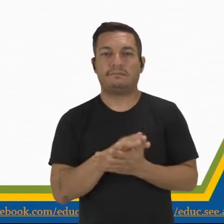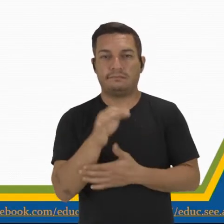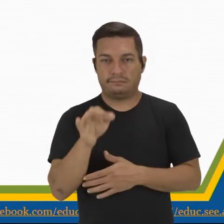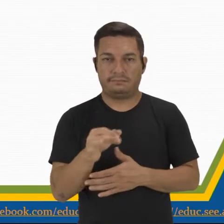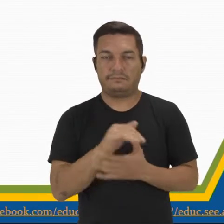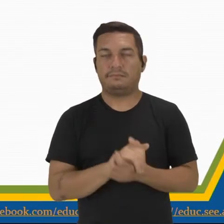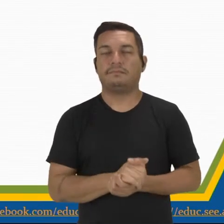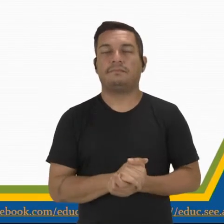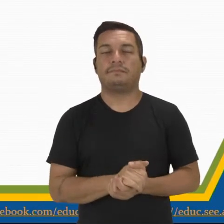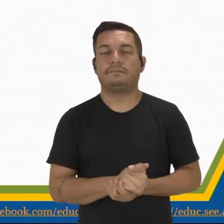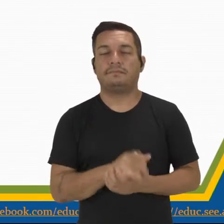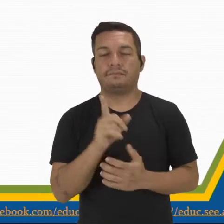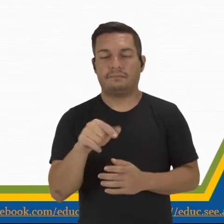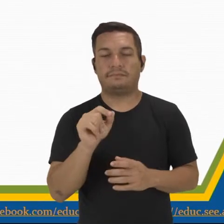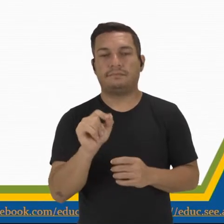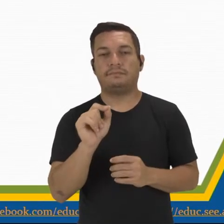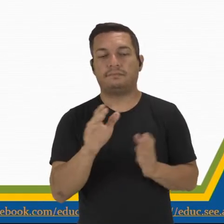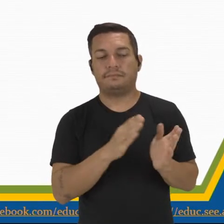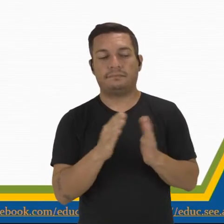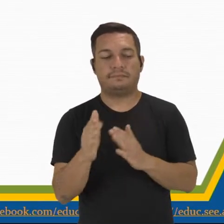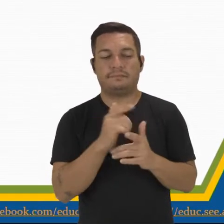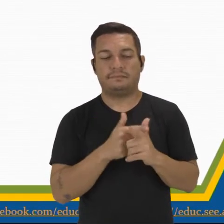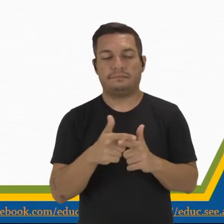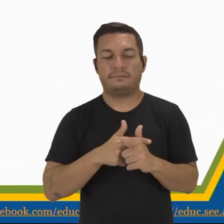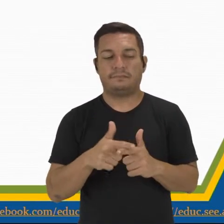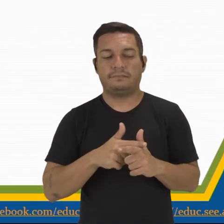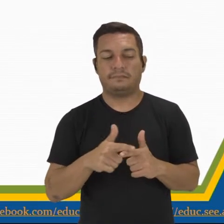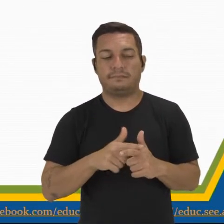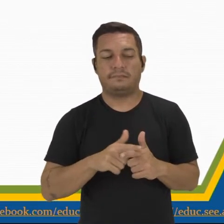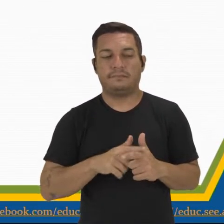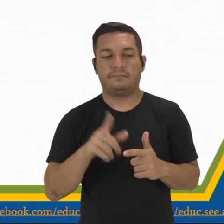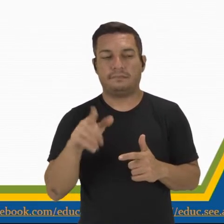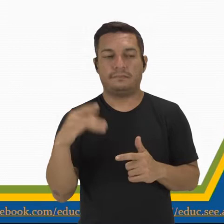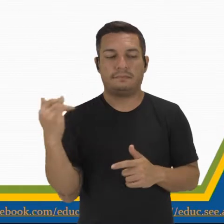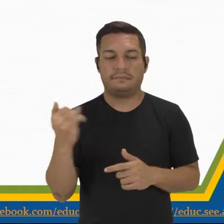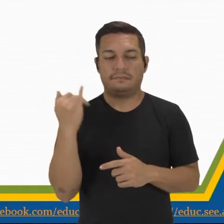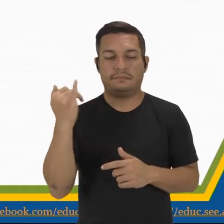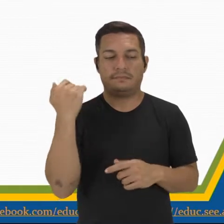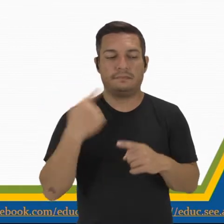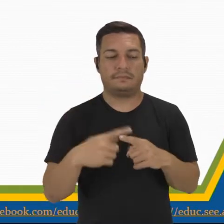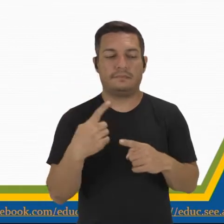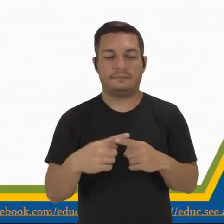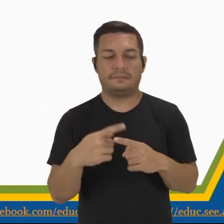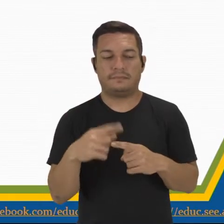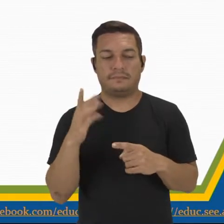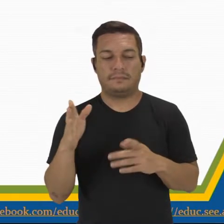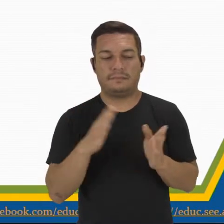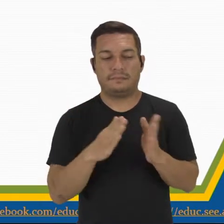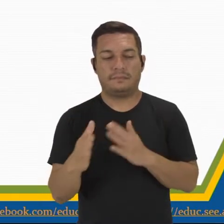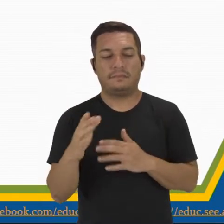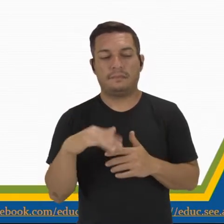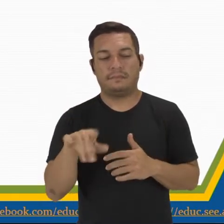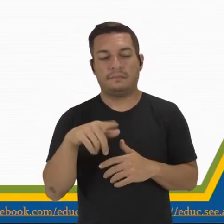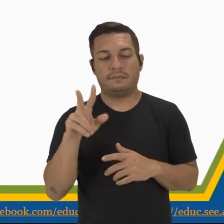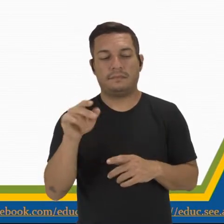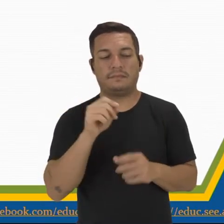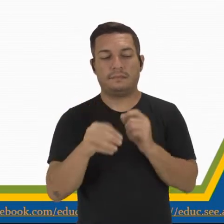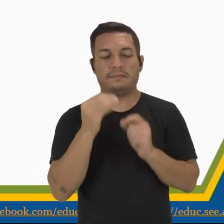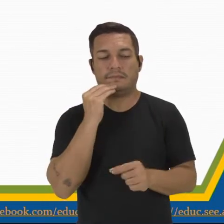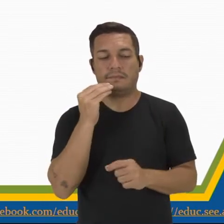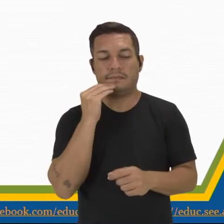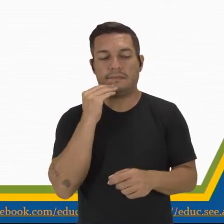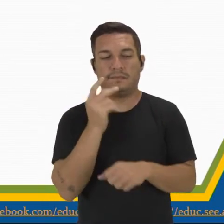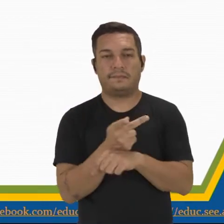errado? Correto? Então, essa fase da problematização, ela é muito importante porque é através dela que você